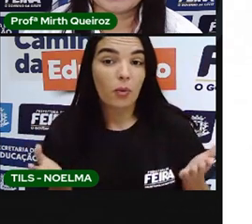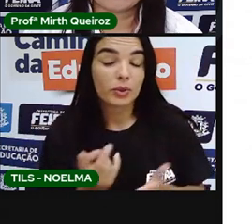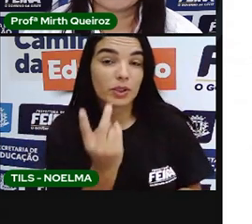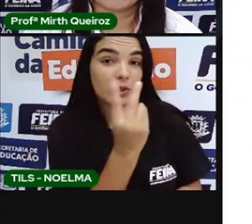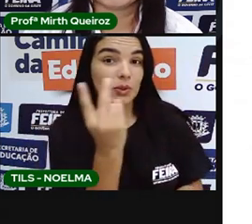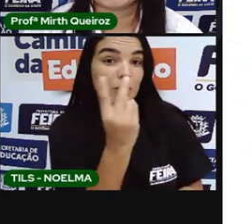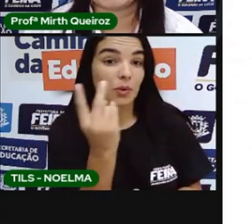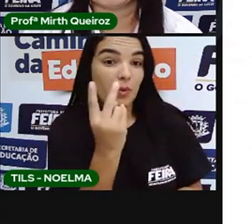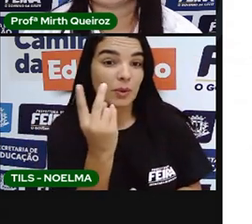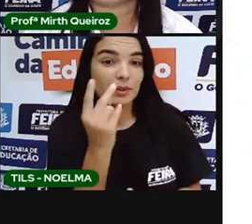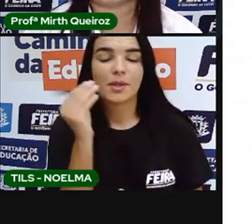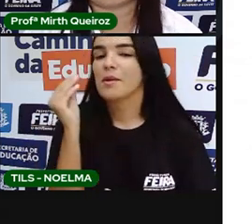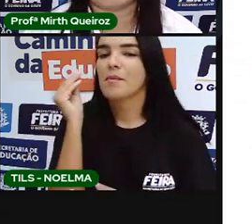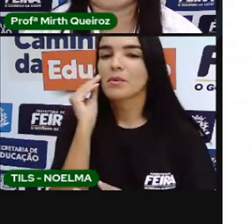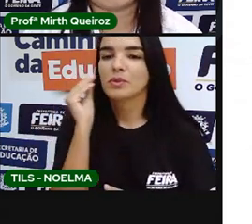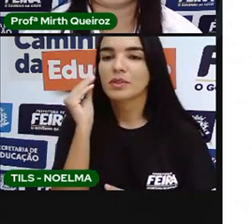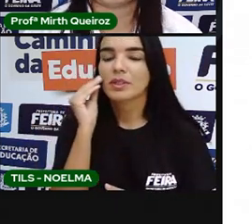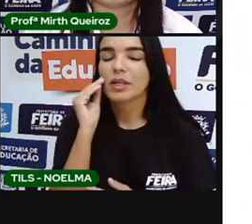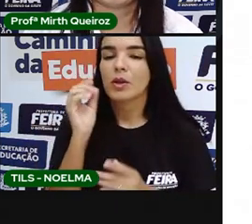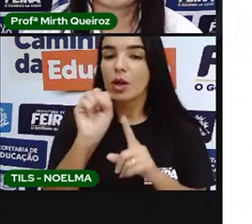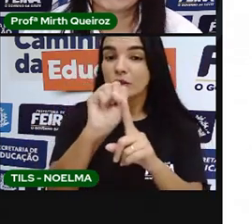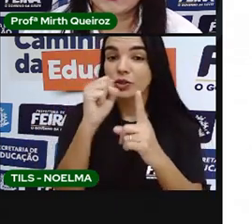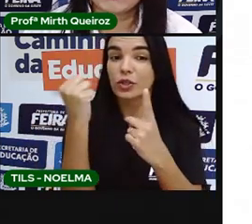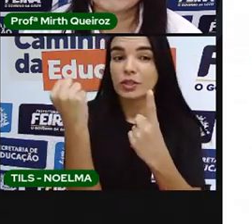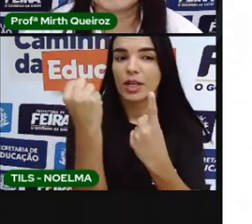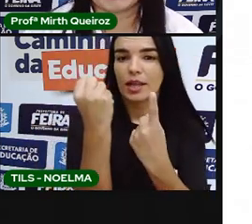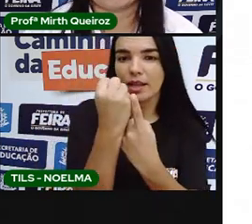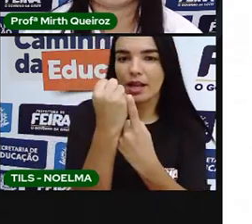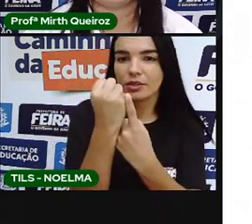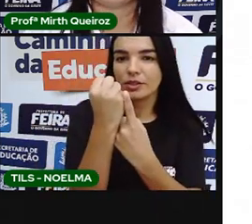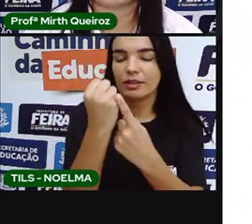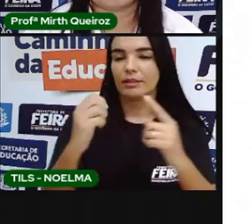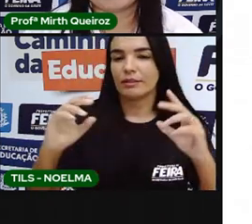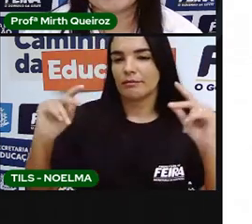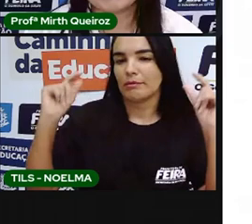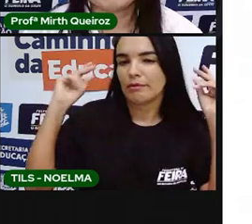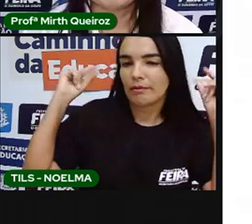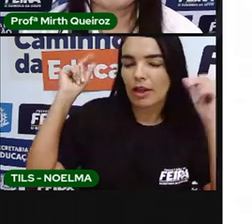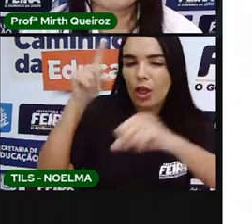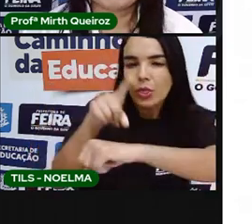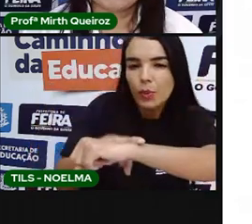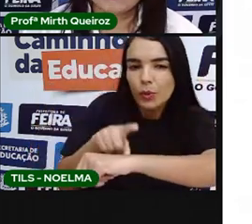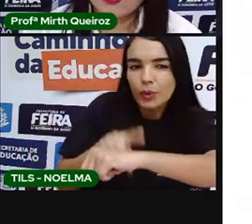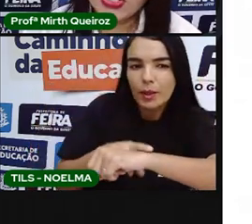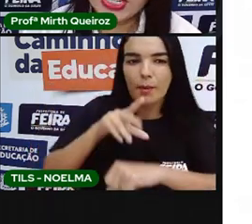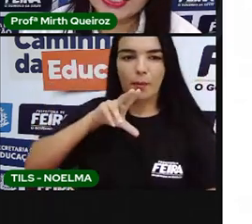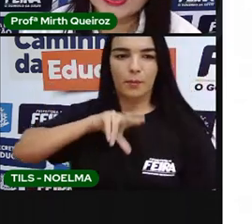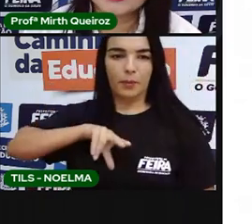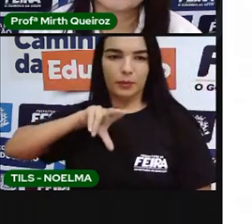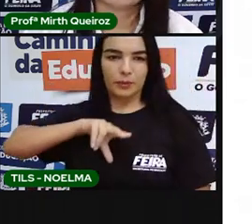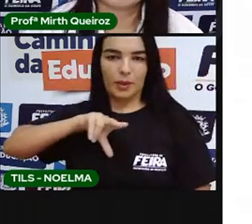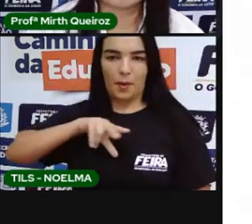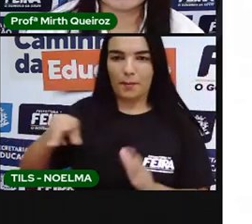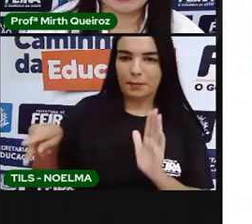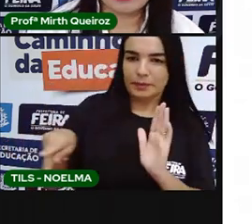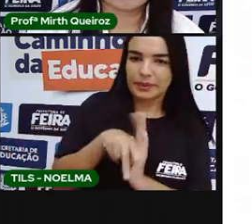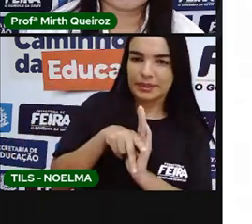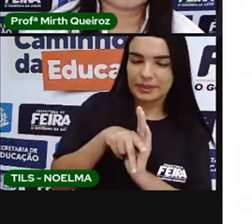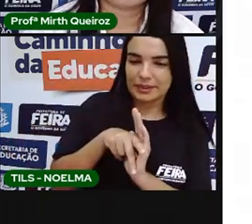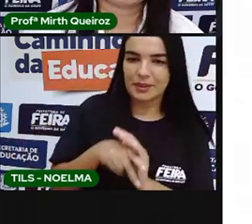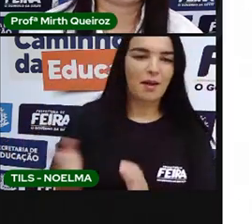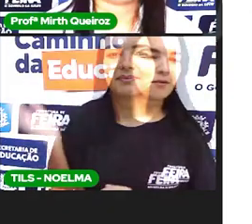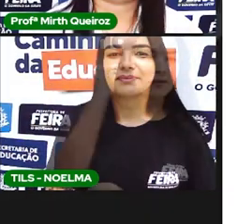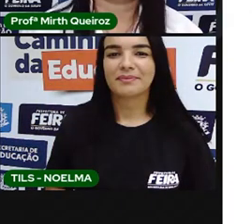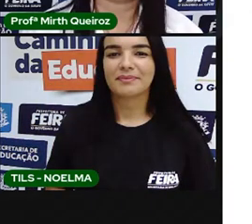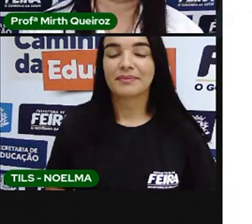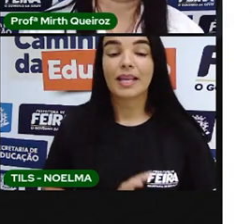e retrataram o cotidiano na nossa sociedade colonial e vamos